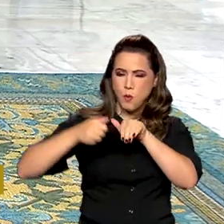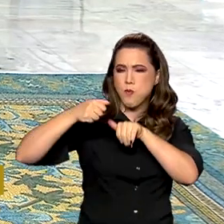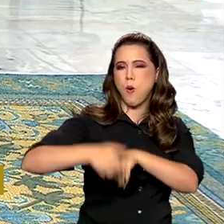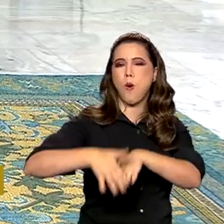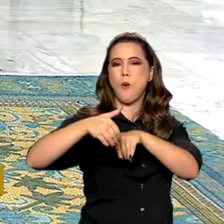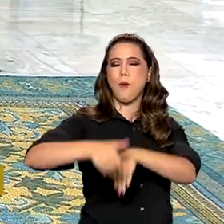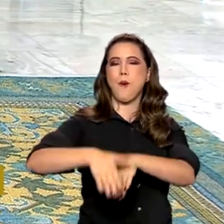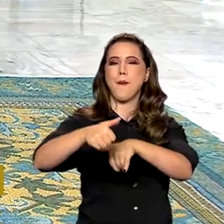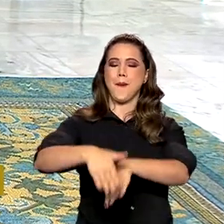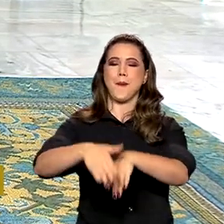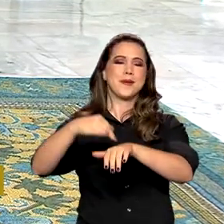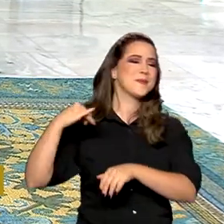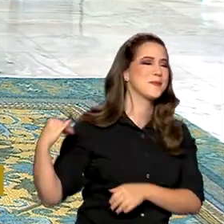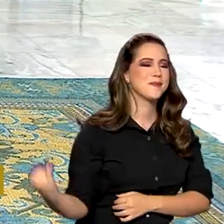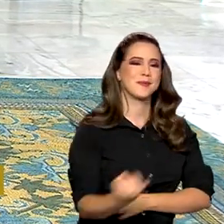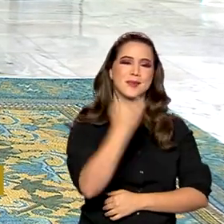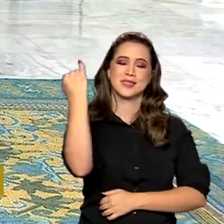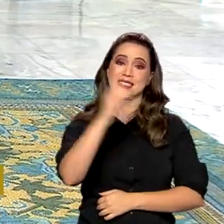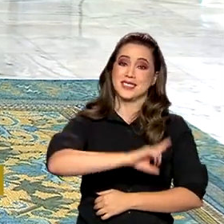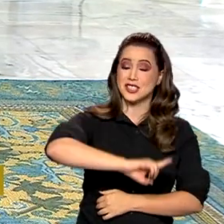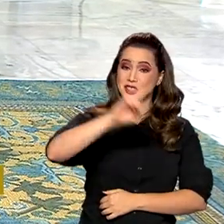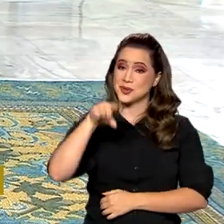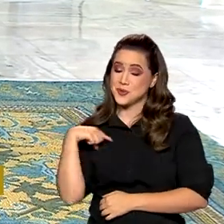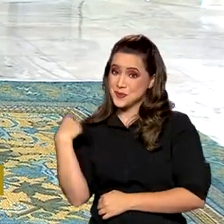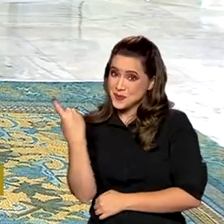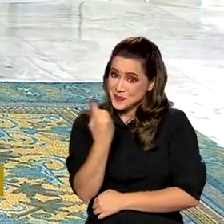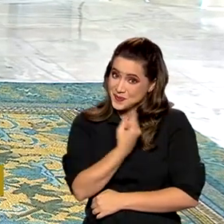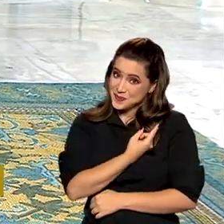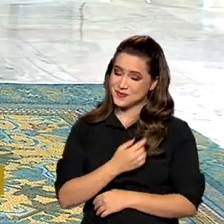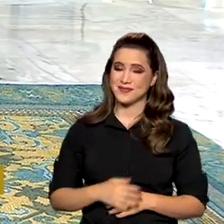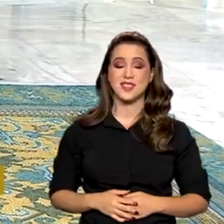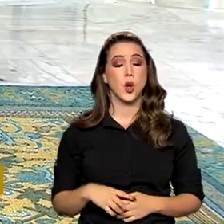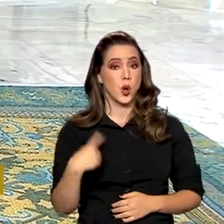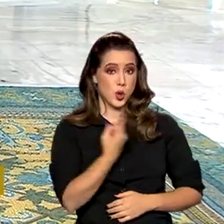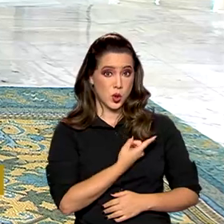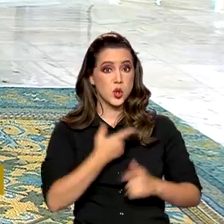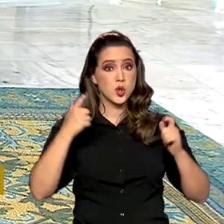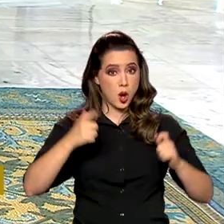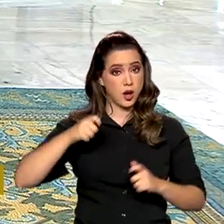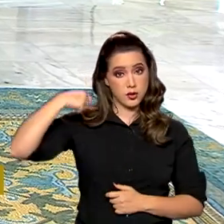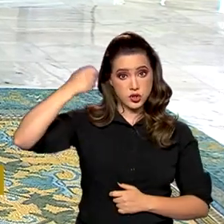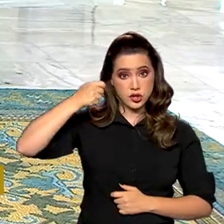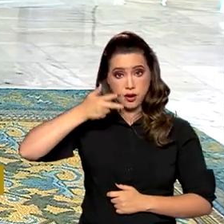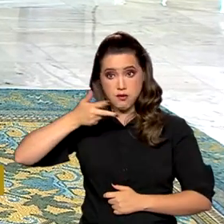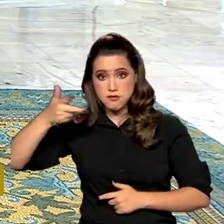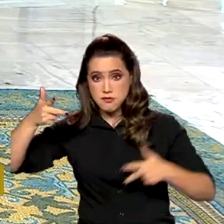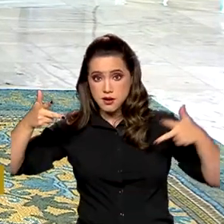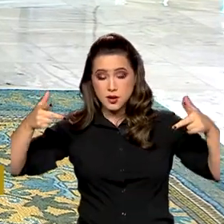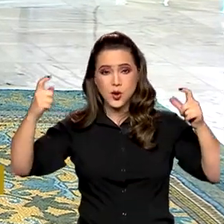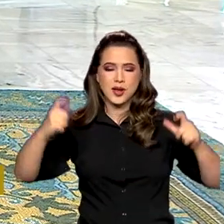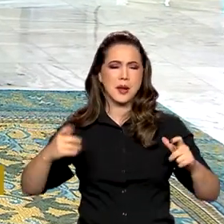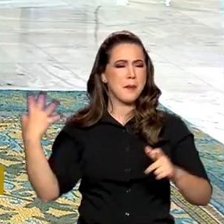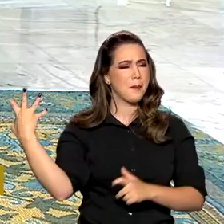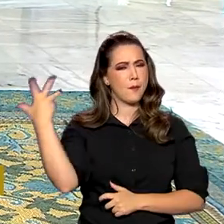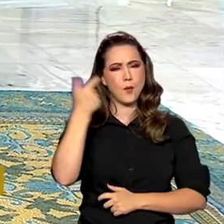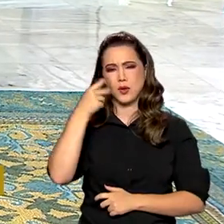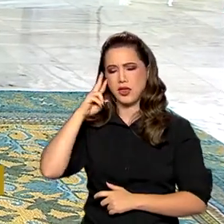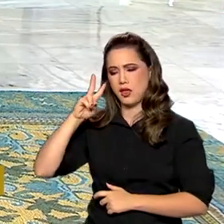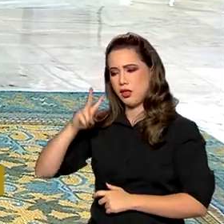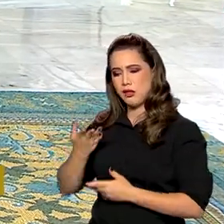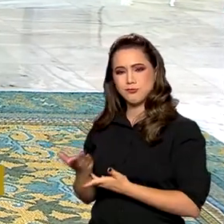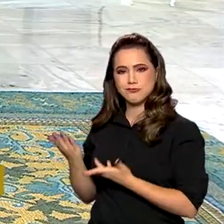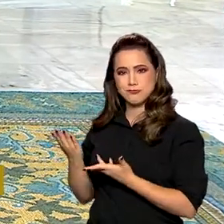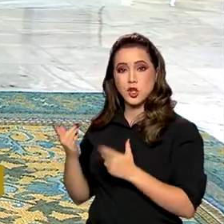tão especial para nós brasileiros. O nosso estúdio hoje é aqui nesse belo cenário, o Salão Nobre do Palácio do